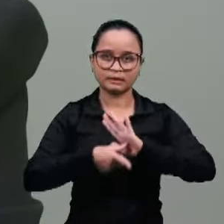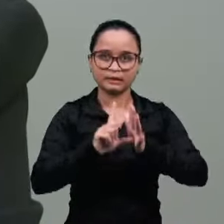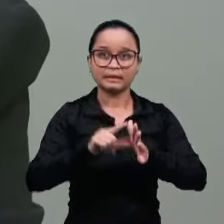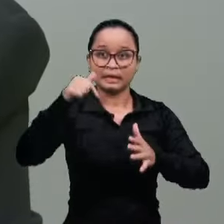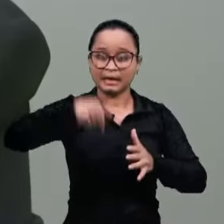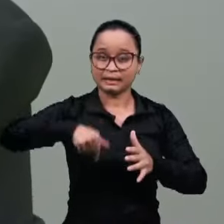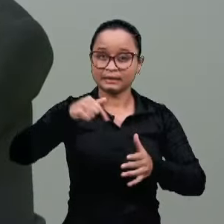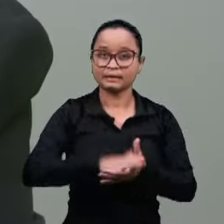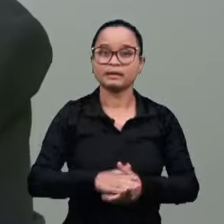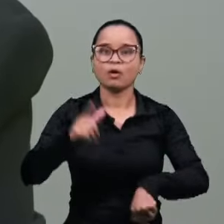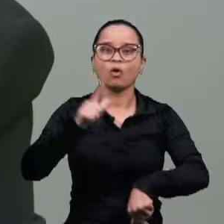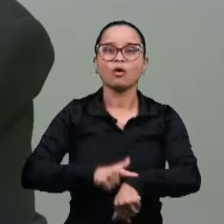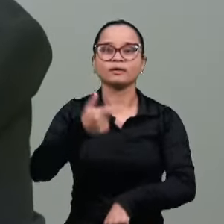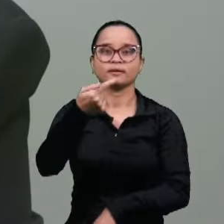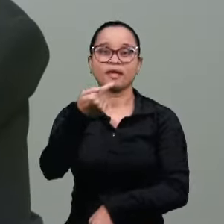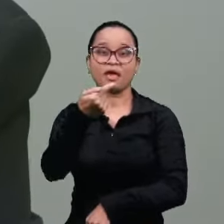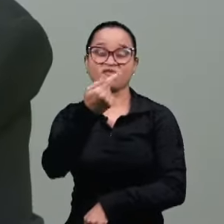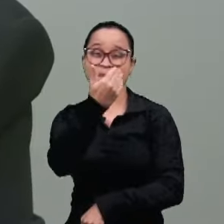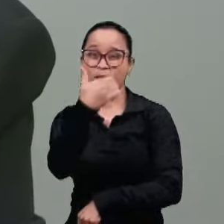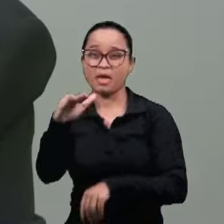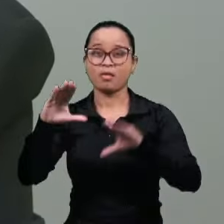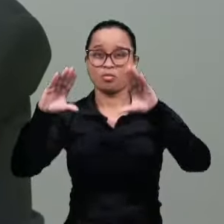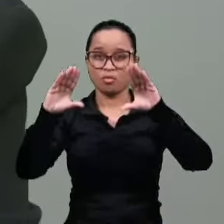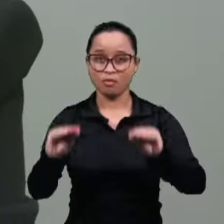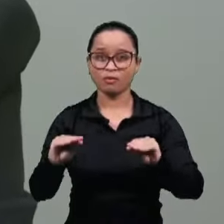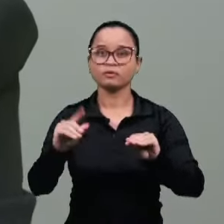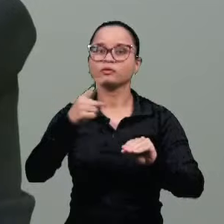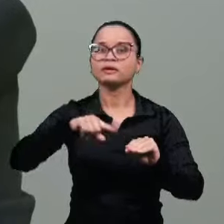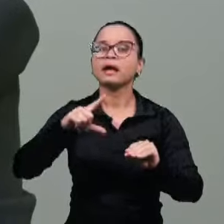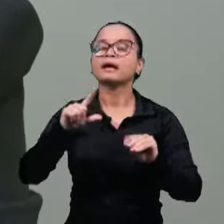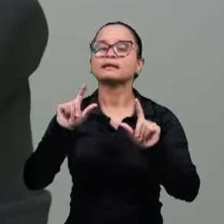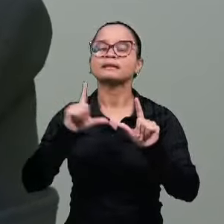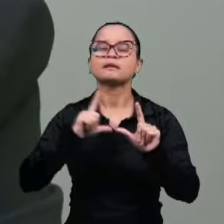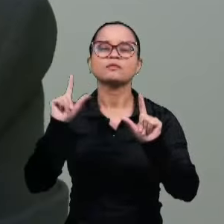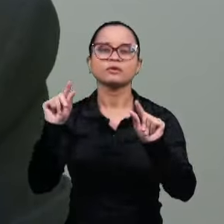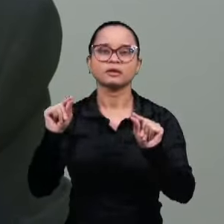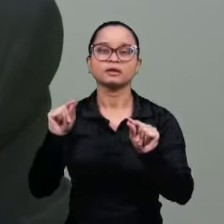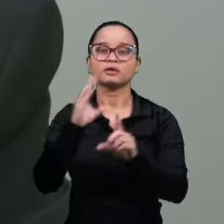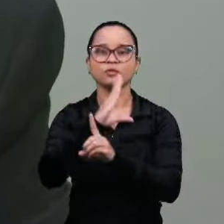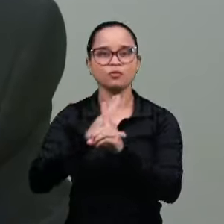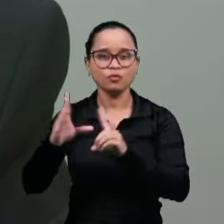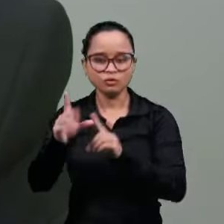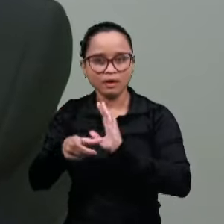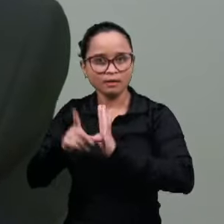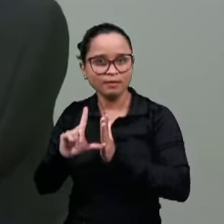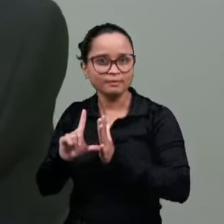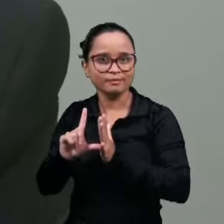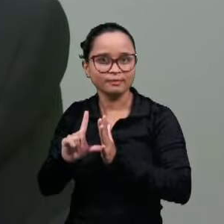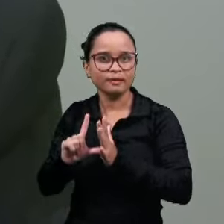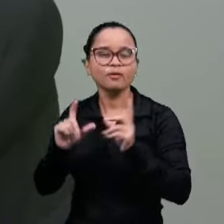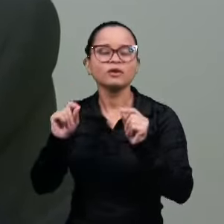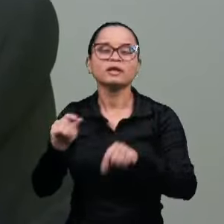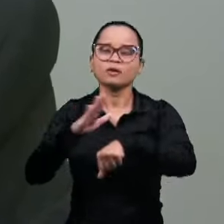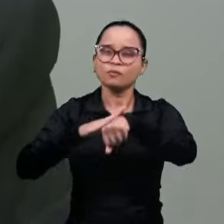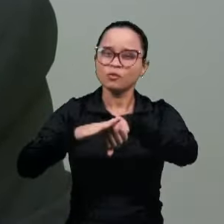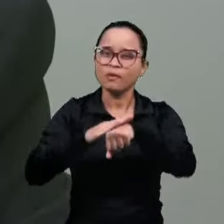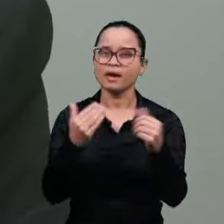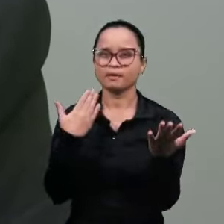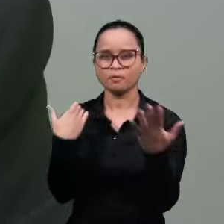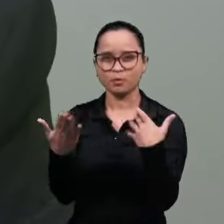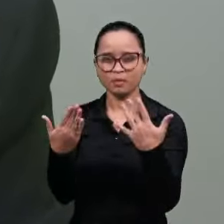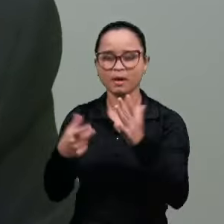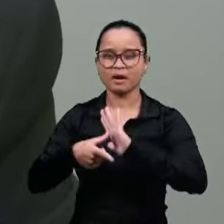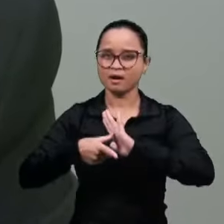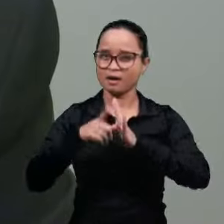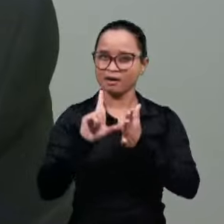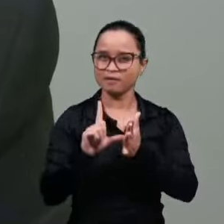às 19h30, né? Todos os dias nós temos esse pré-culto. É esse momento, esse bate-papo, essa conversa antes do início do